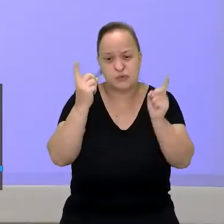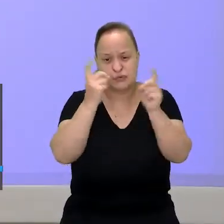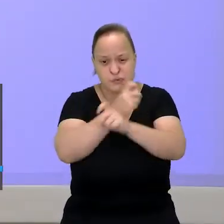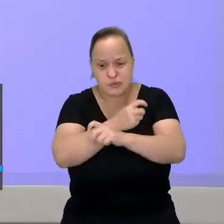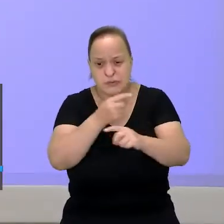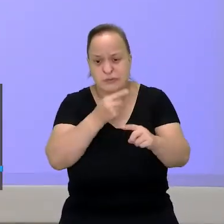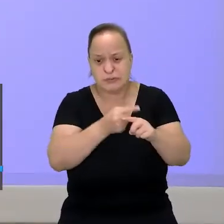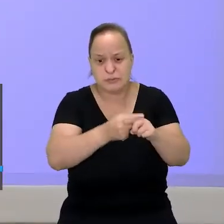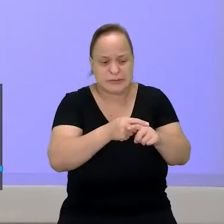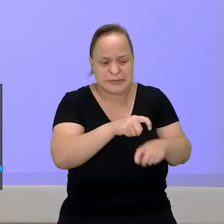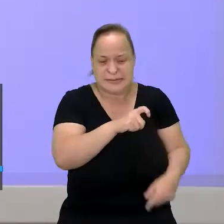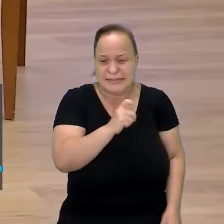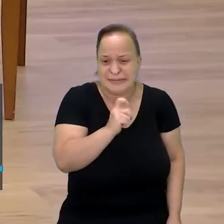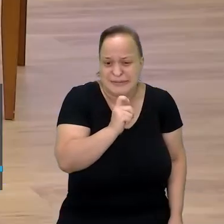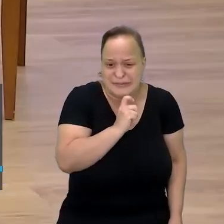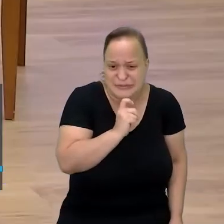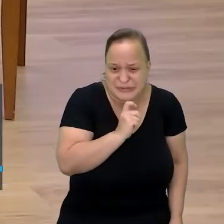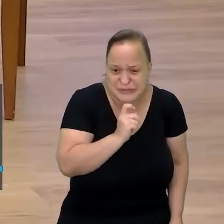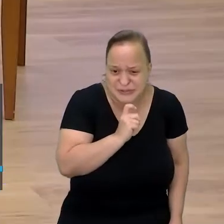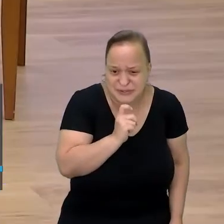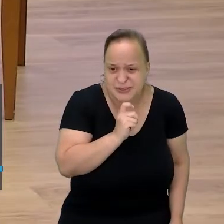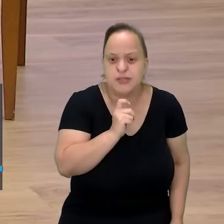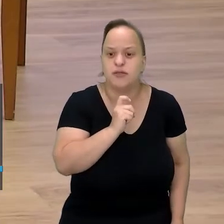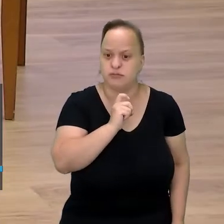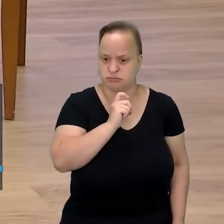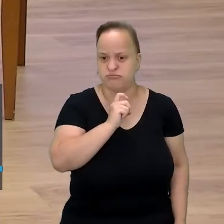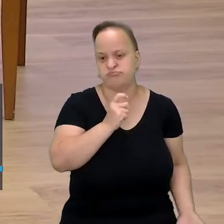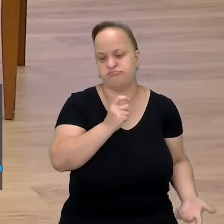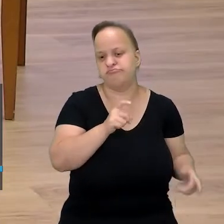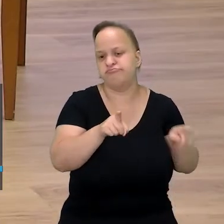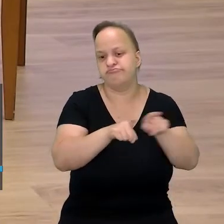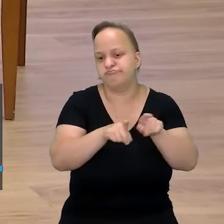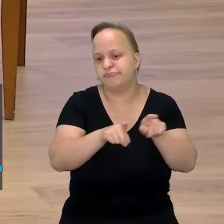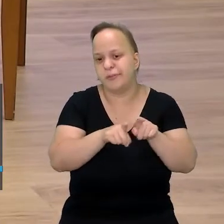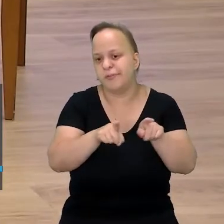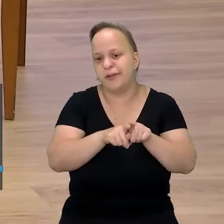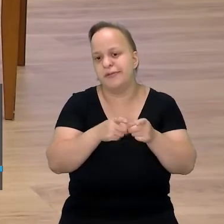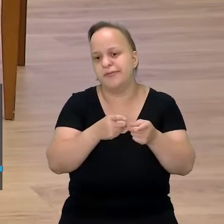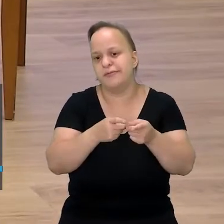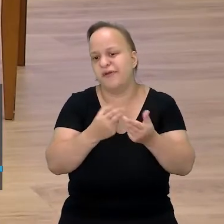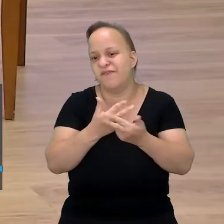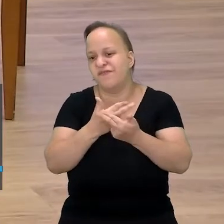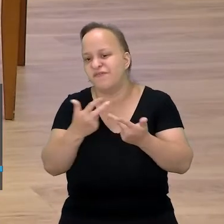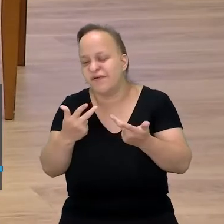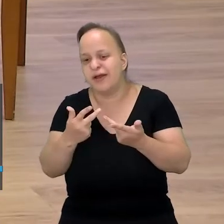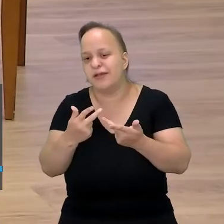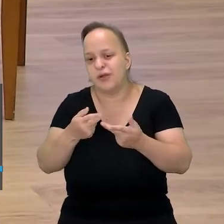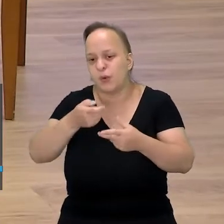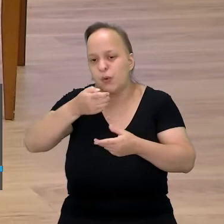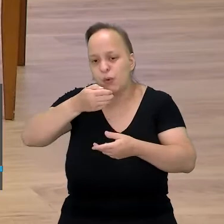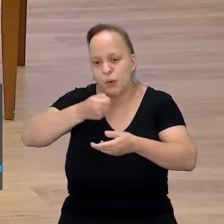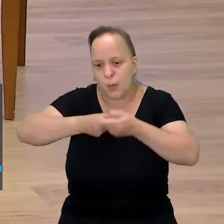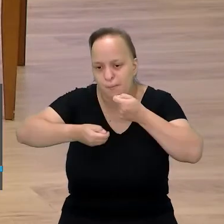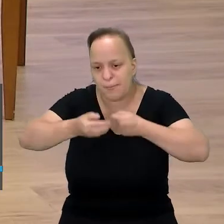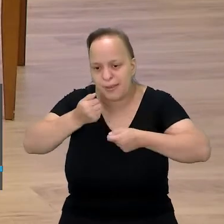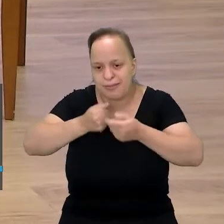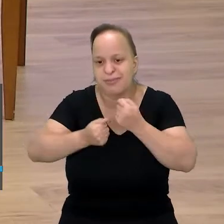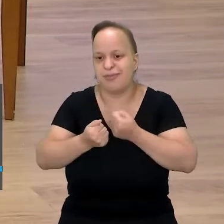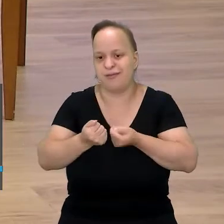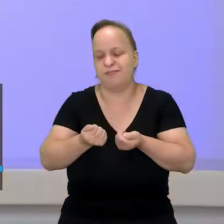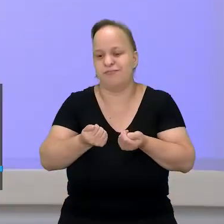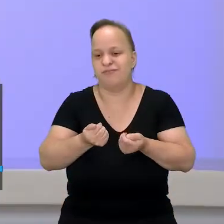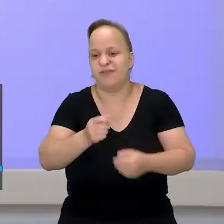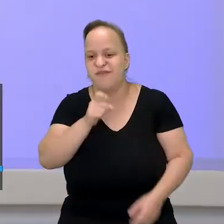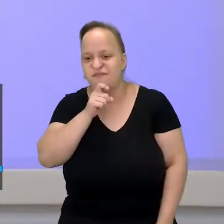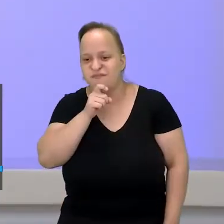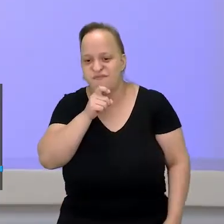têm a presença de alimentos, de vegetais, tal. Hoje, sim, obviamente, globalização, desenvolvimento, tá. Mas quando